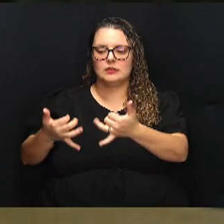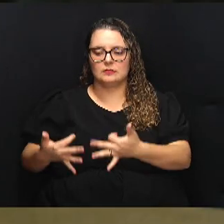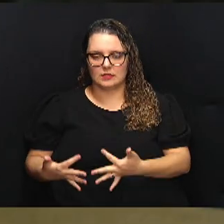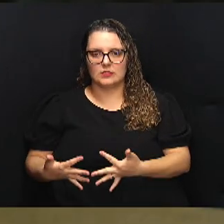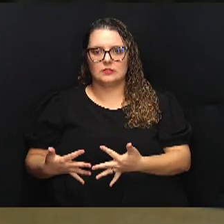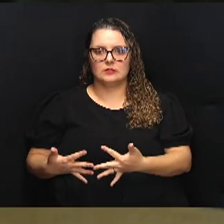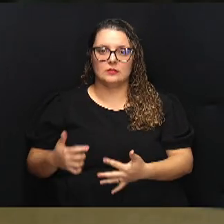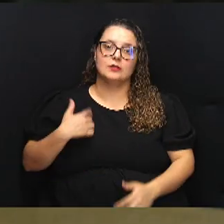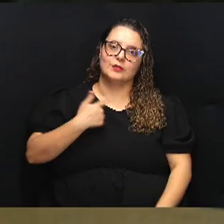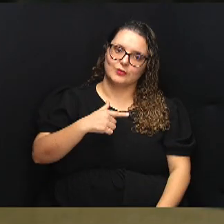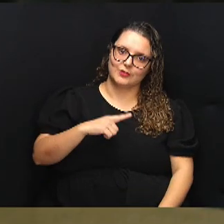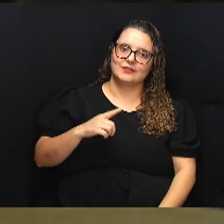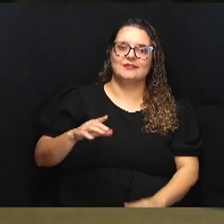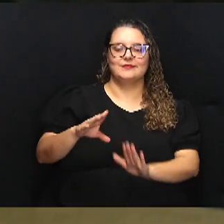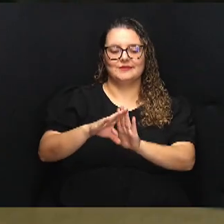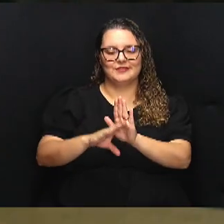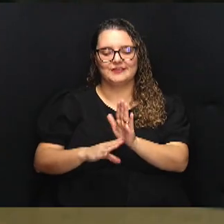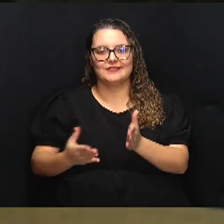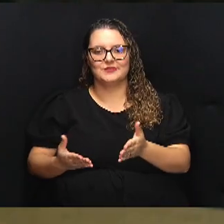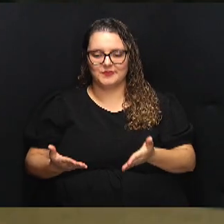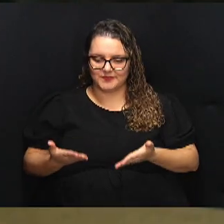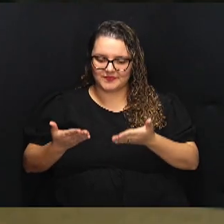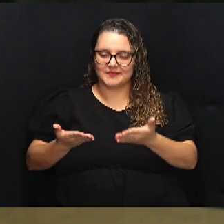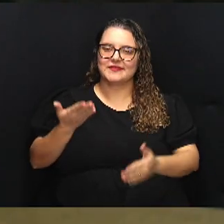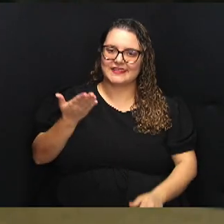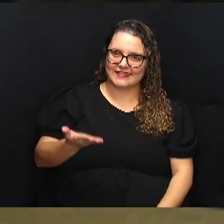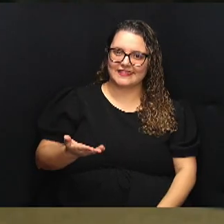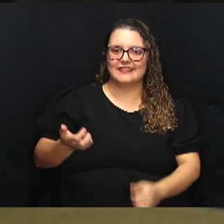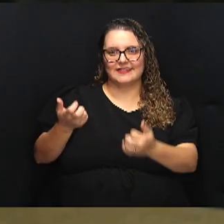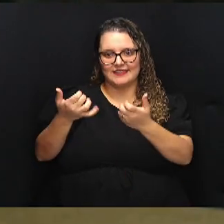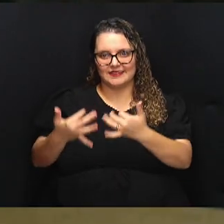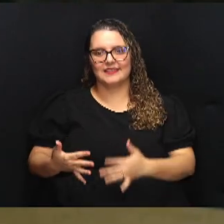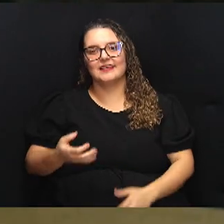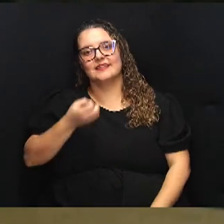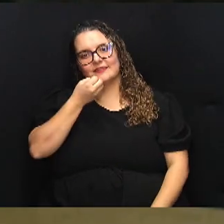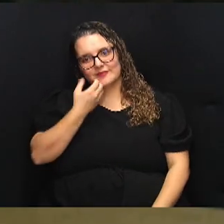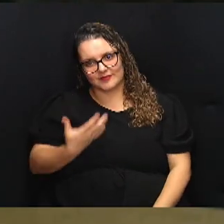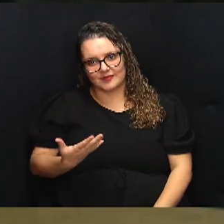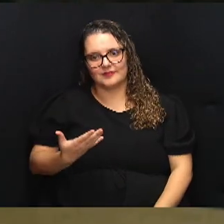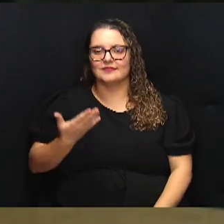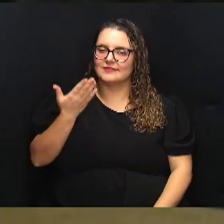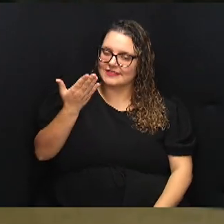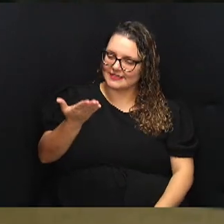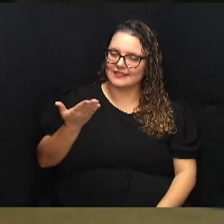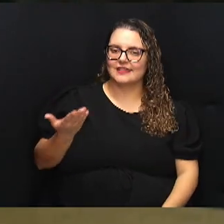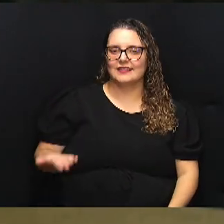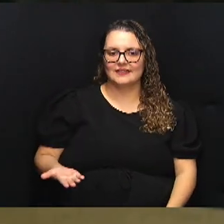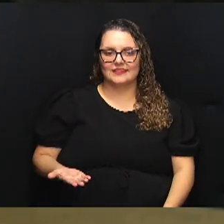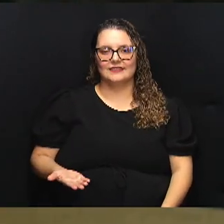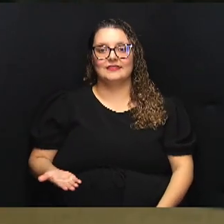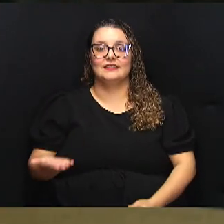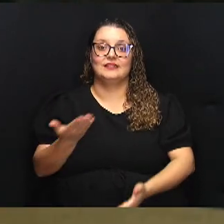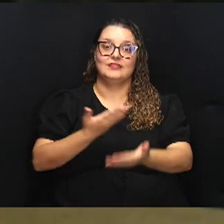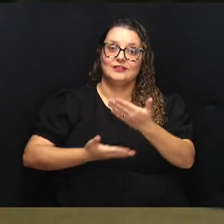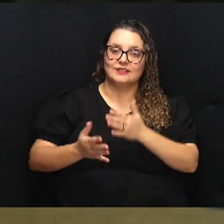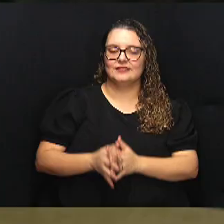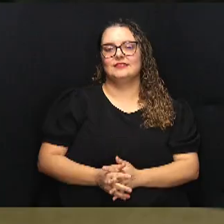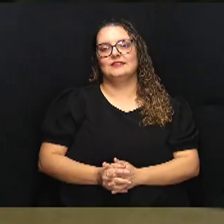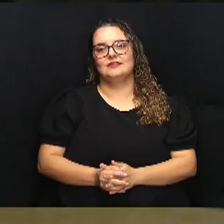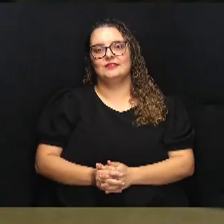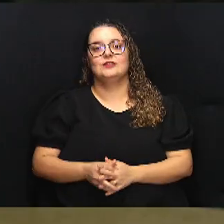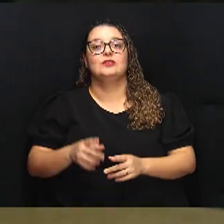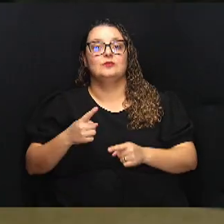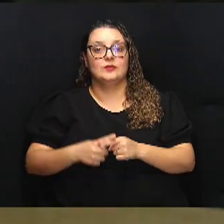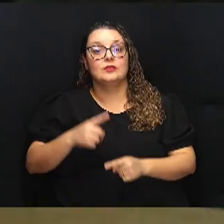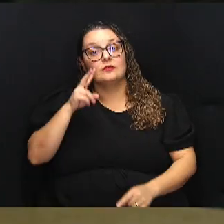E nós temos esse programa que traz para você orientação. Então é tão bom saber que você está do outro lado, que está interagindo com a gente, porque a gente vê que a gente